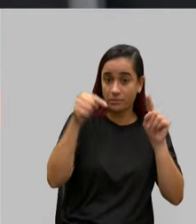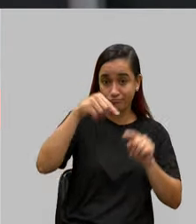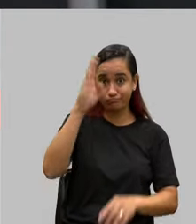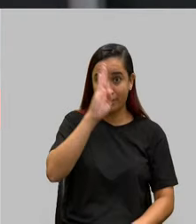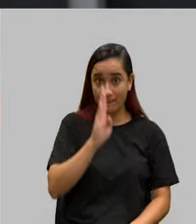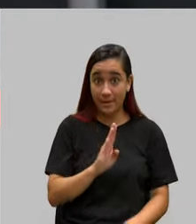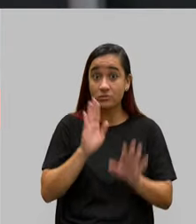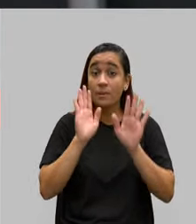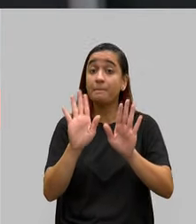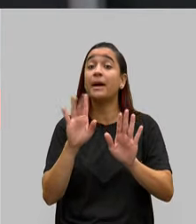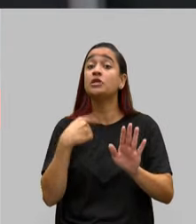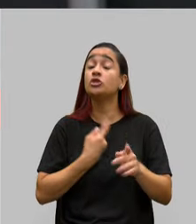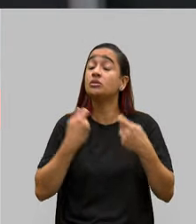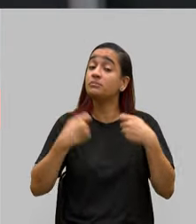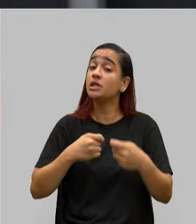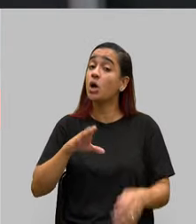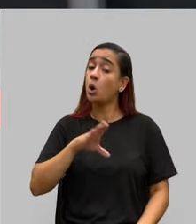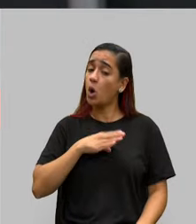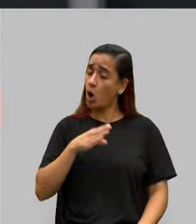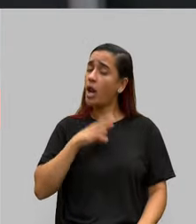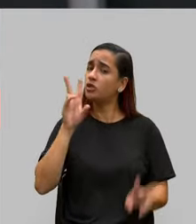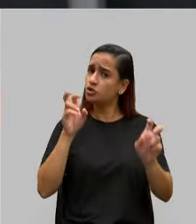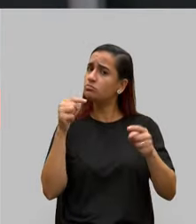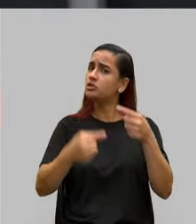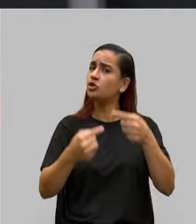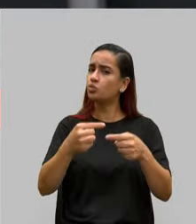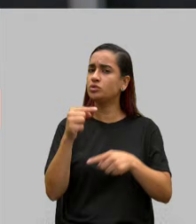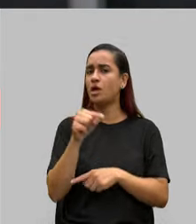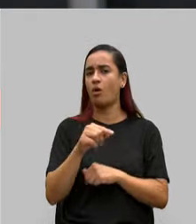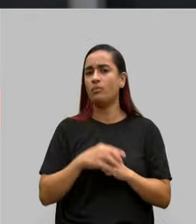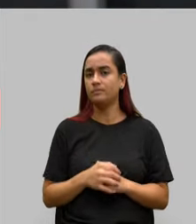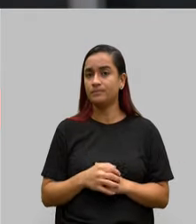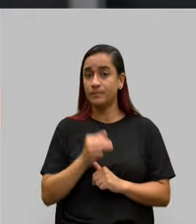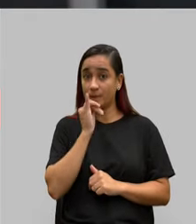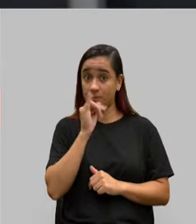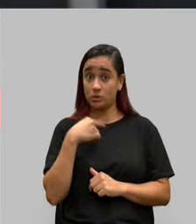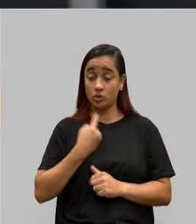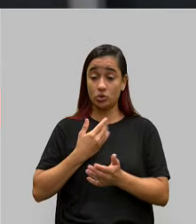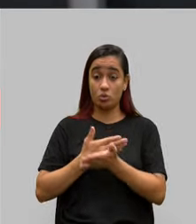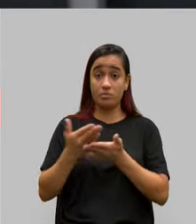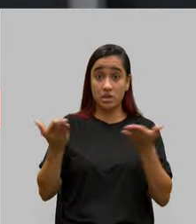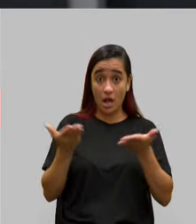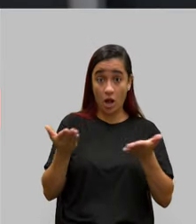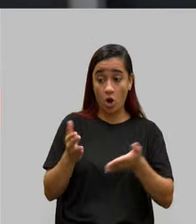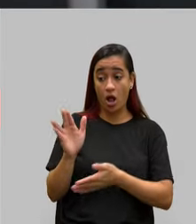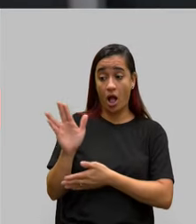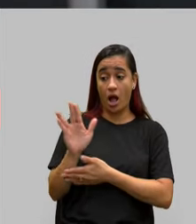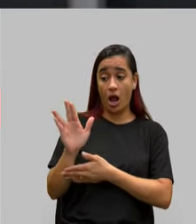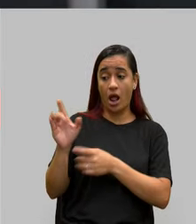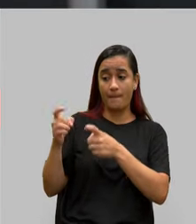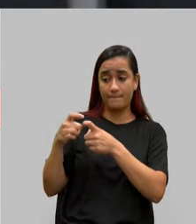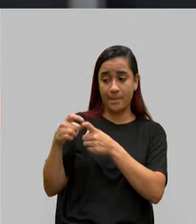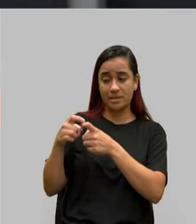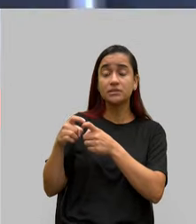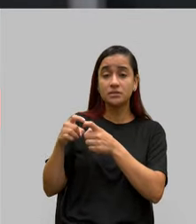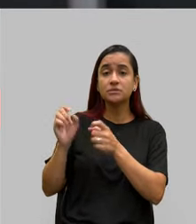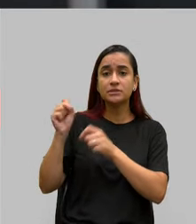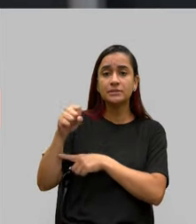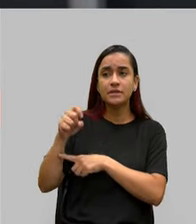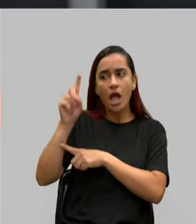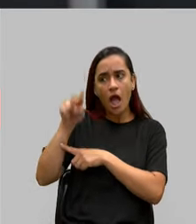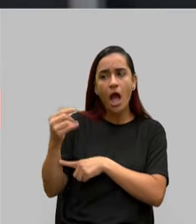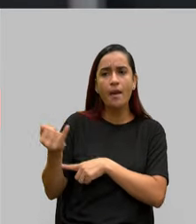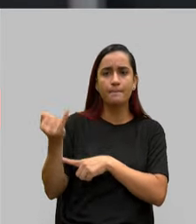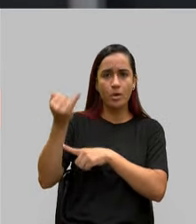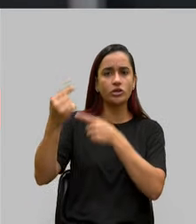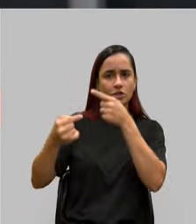coragem né de discutir isso a gente tá começando pela questão da canabis terapêutica sim mas é uma discussão importante